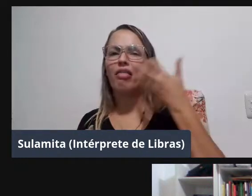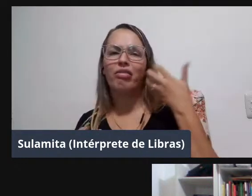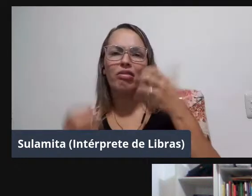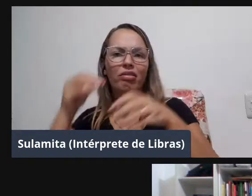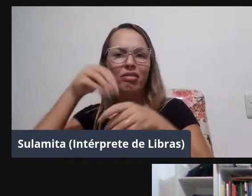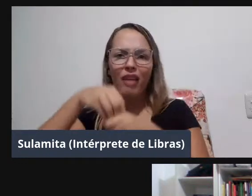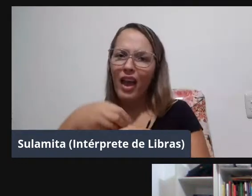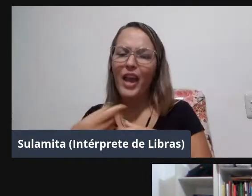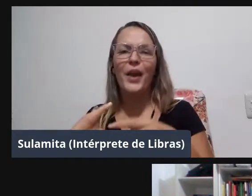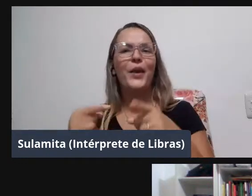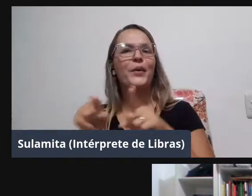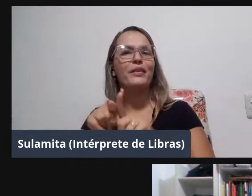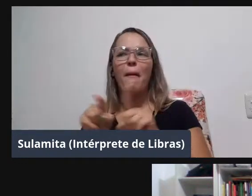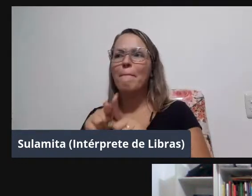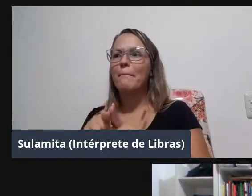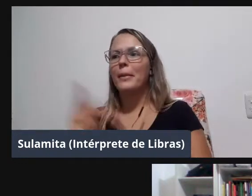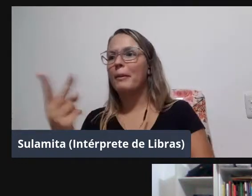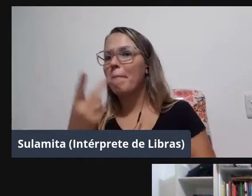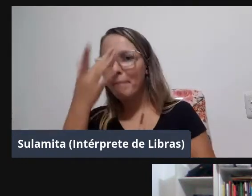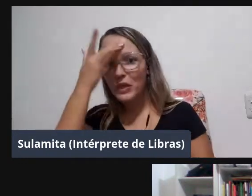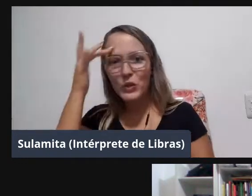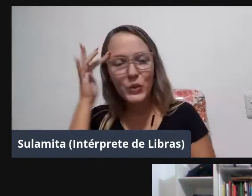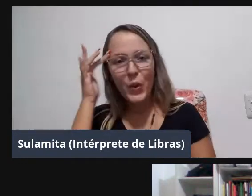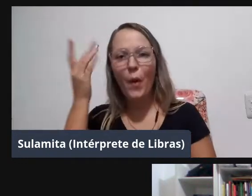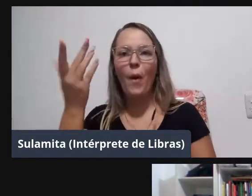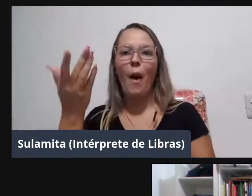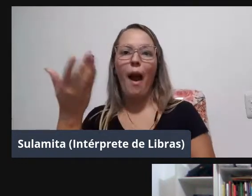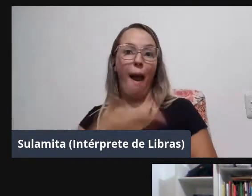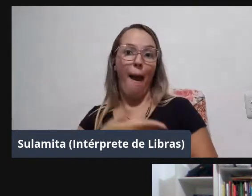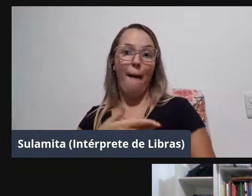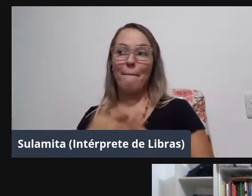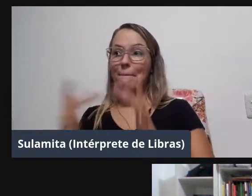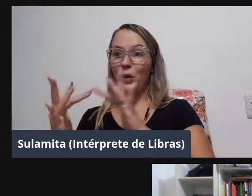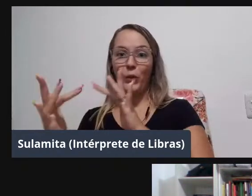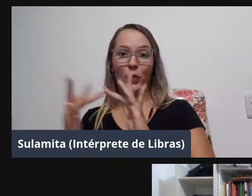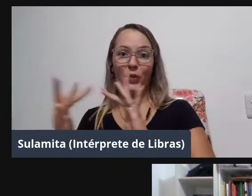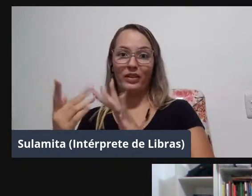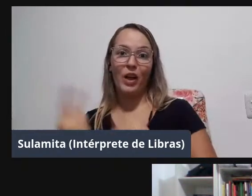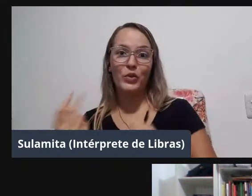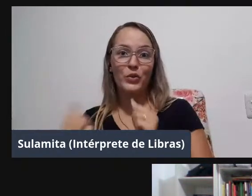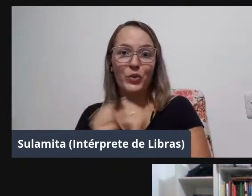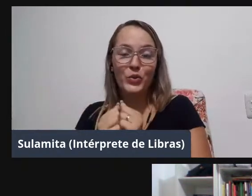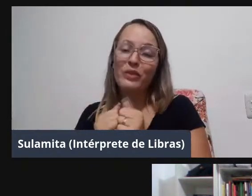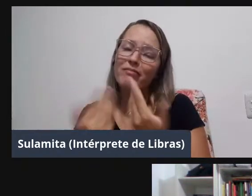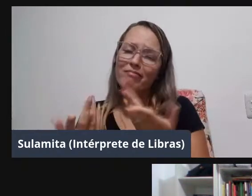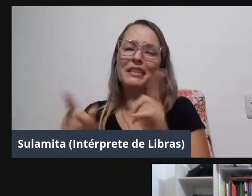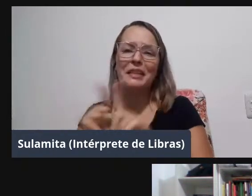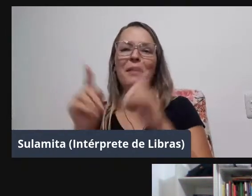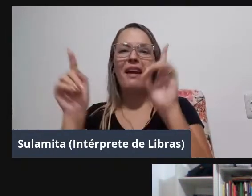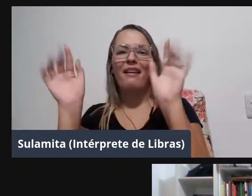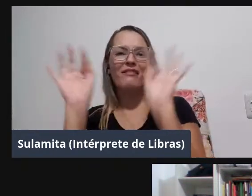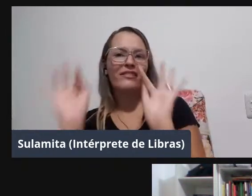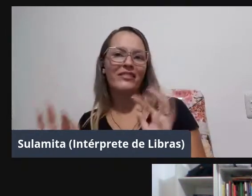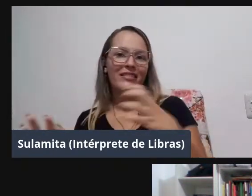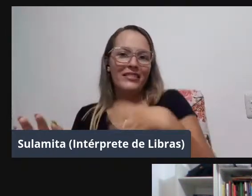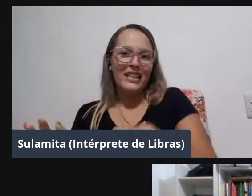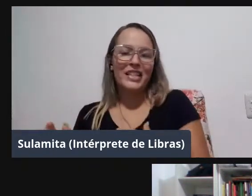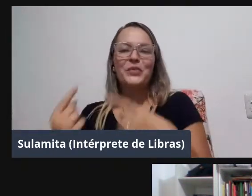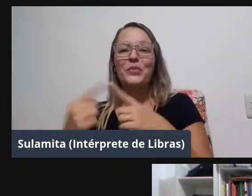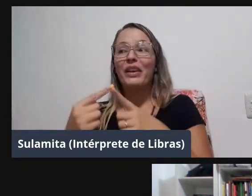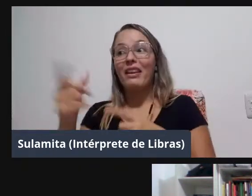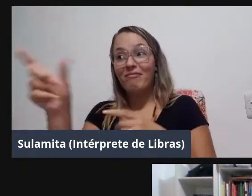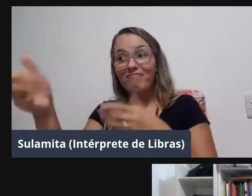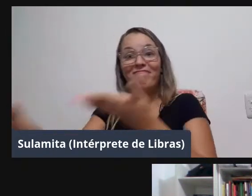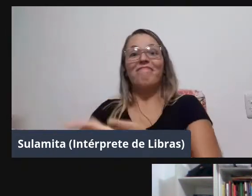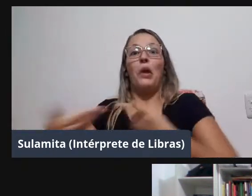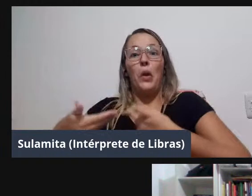com amigos em comum. Então, além disso, além de tudo, é uma alegria estar aqui recebendo esse convite do Zé Cláudio.